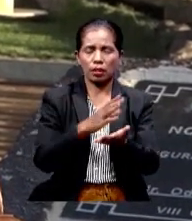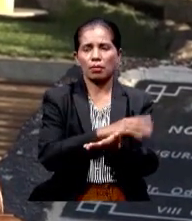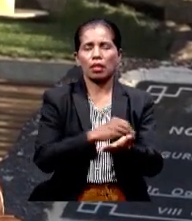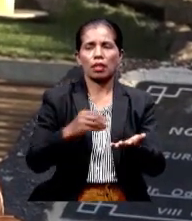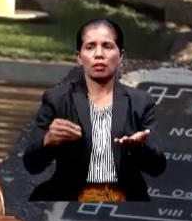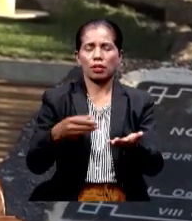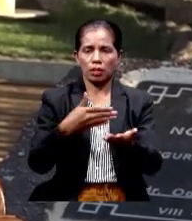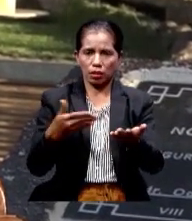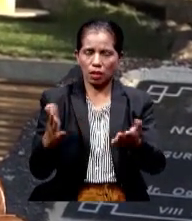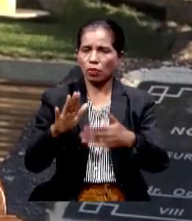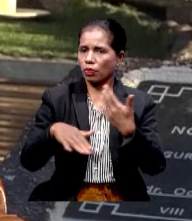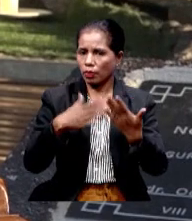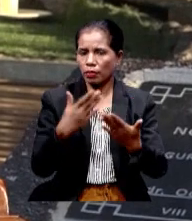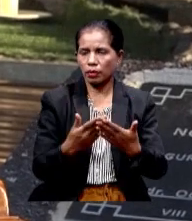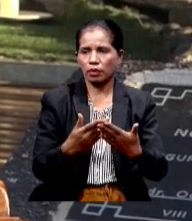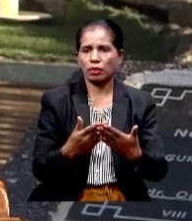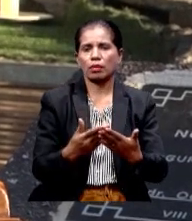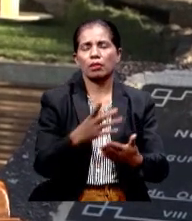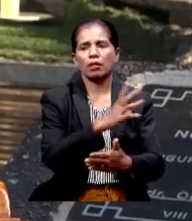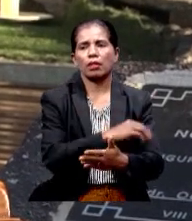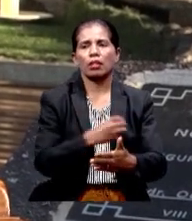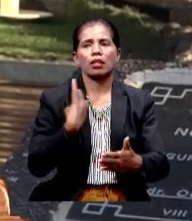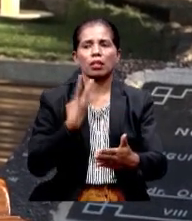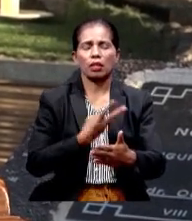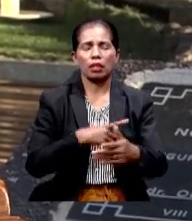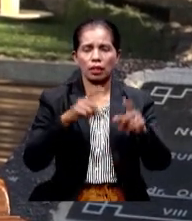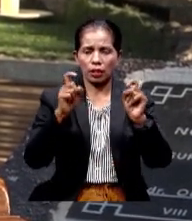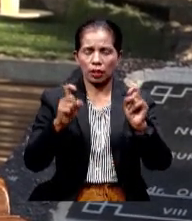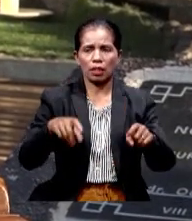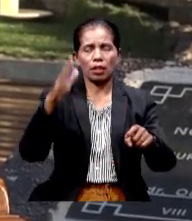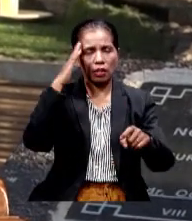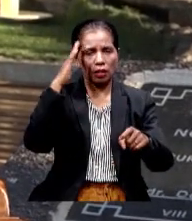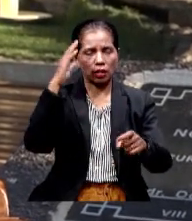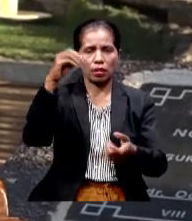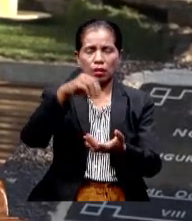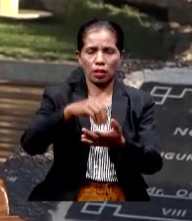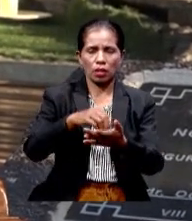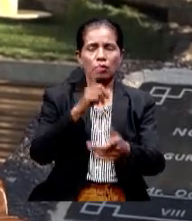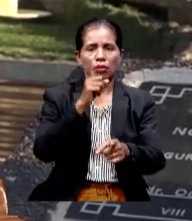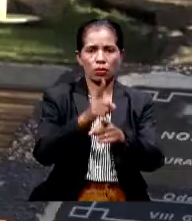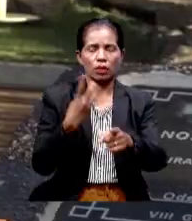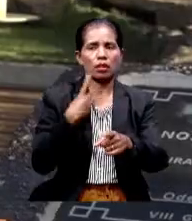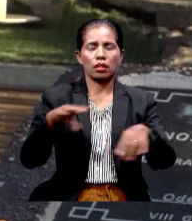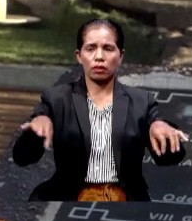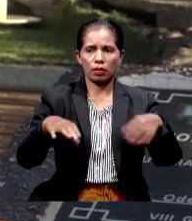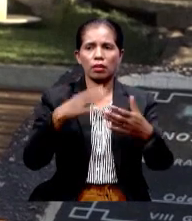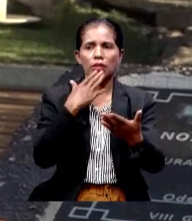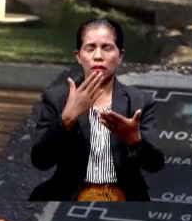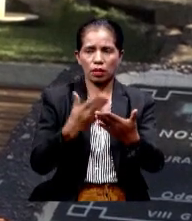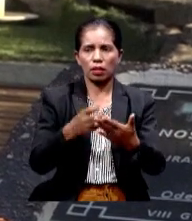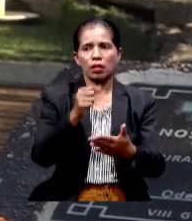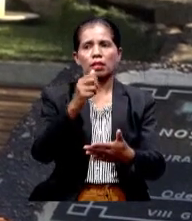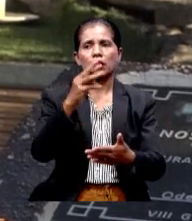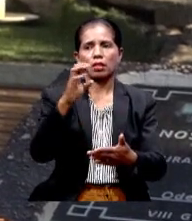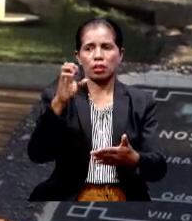vai equipamento, sira, ne BEMA, que inta tem que considera integrado e aí tenha serviço. E o sucesso e a SAMES